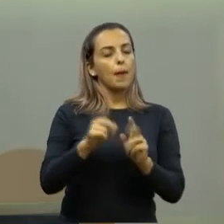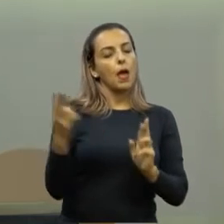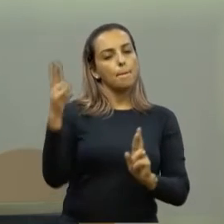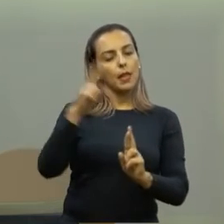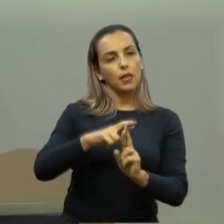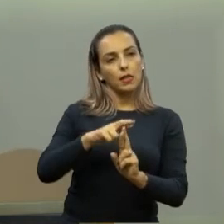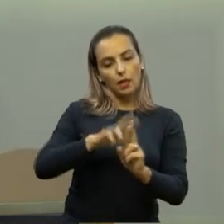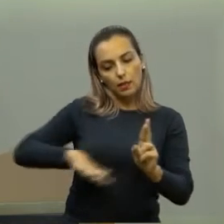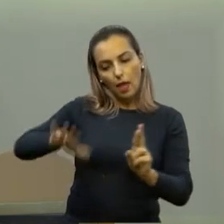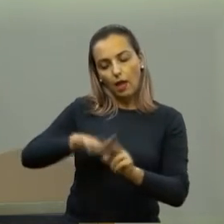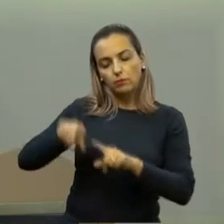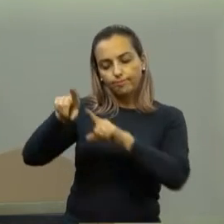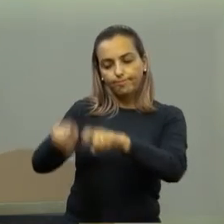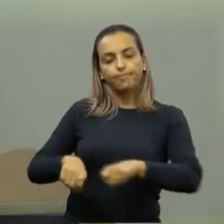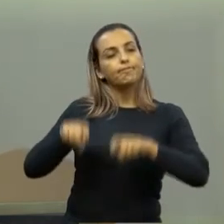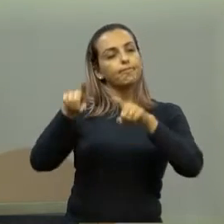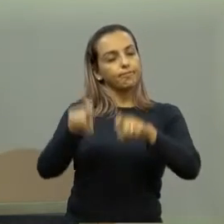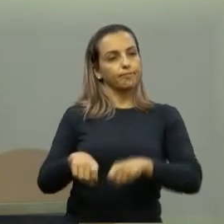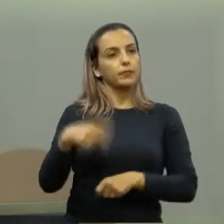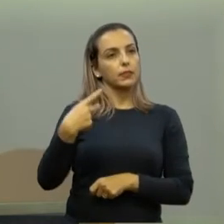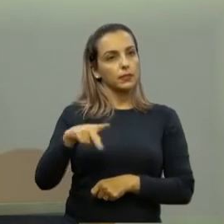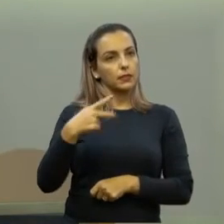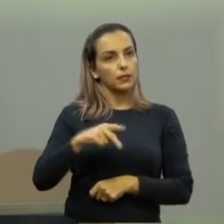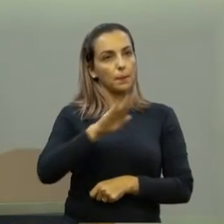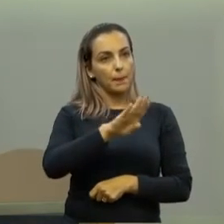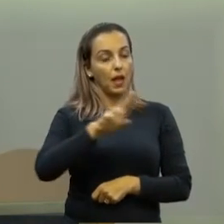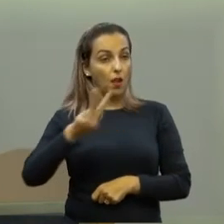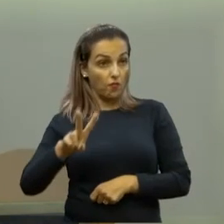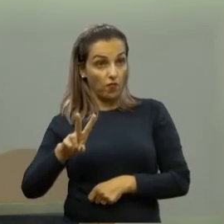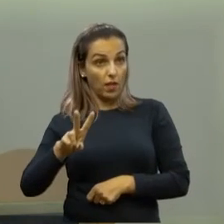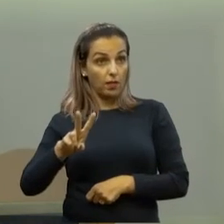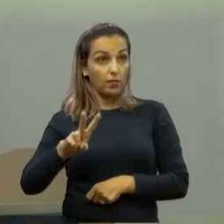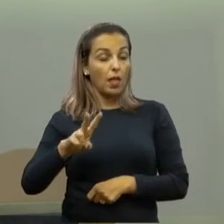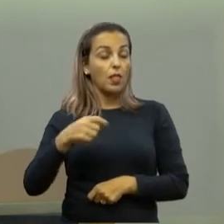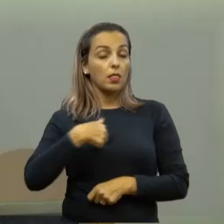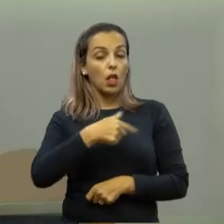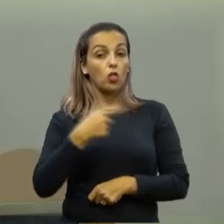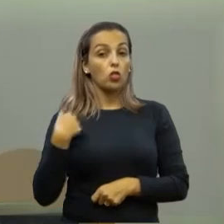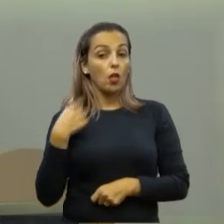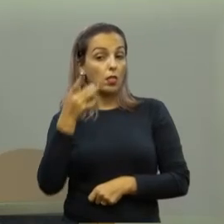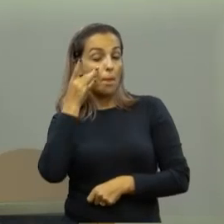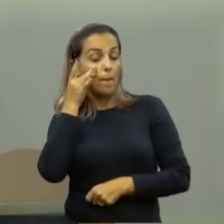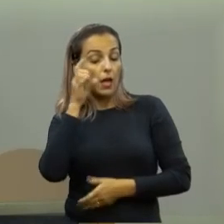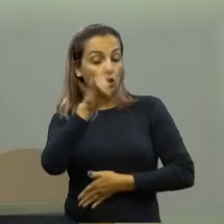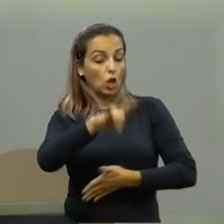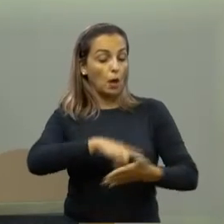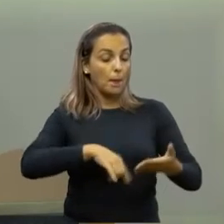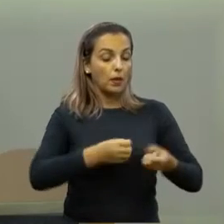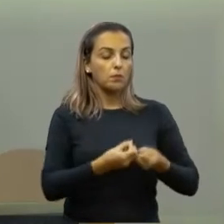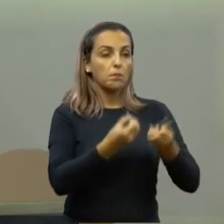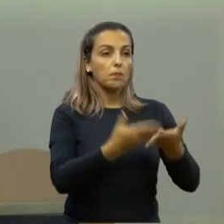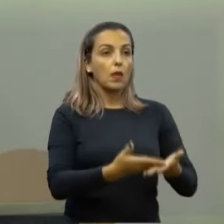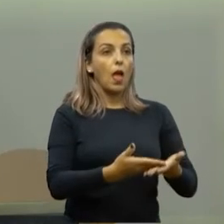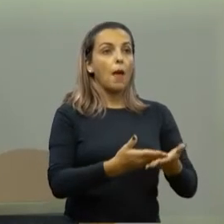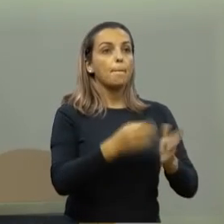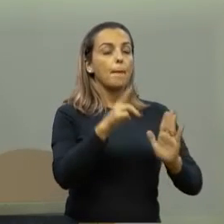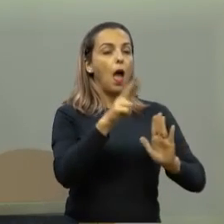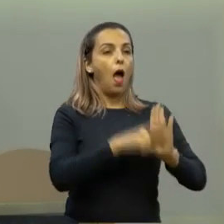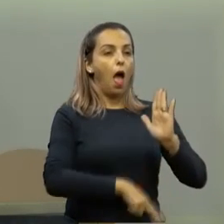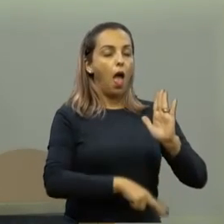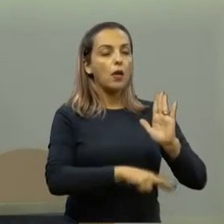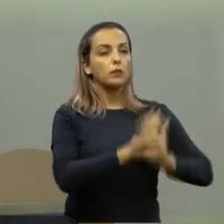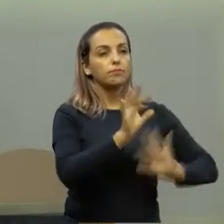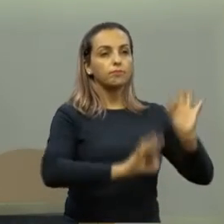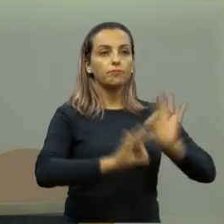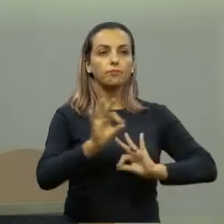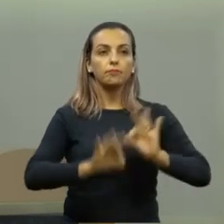dos assentamentos dos assentados do Bela Vista onde pessoalmente levaremos documentos importantes para a regularização da Posse